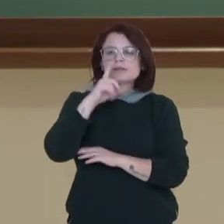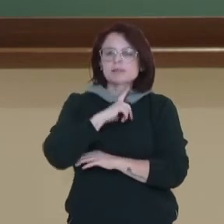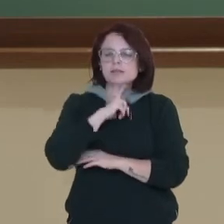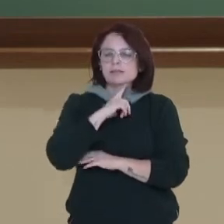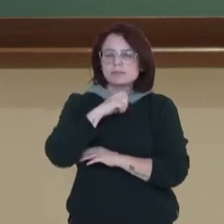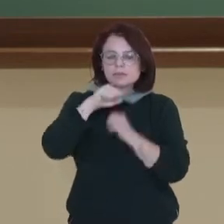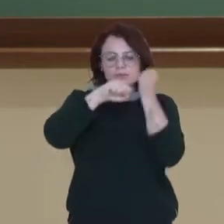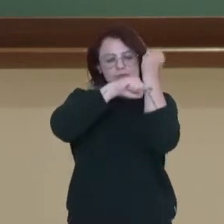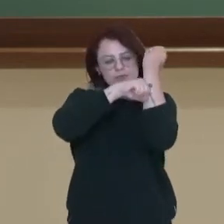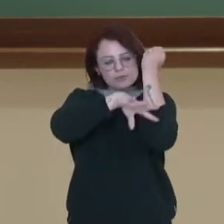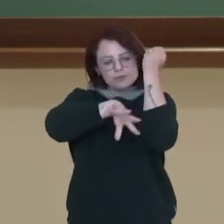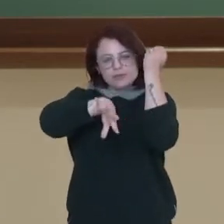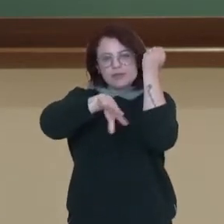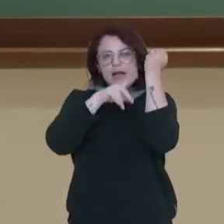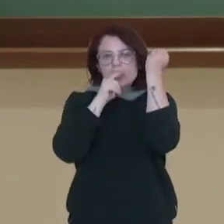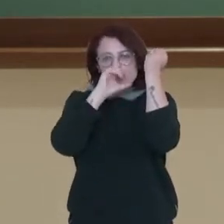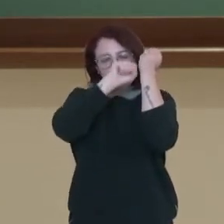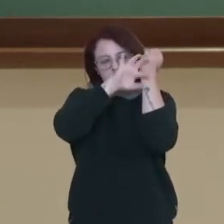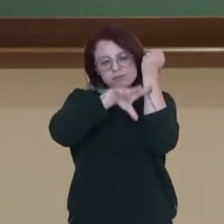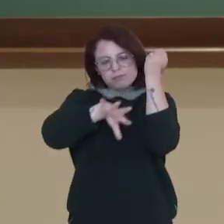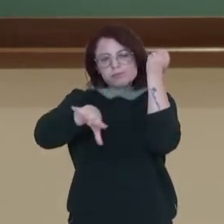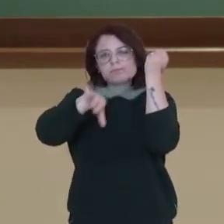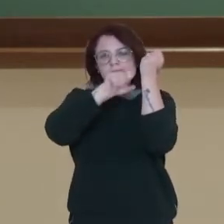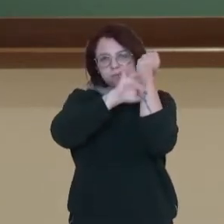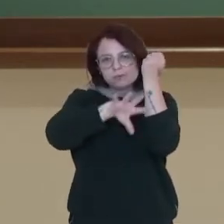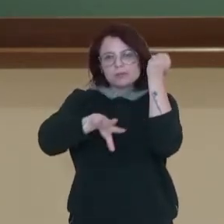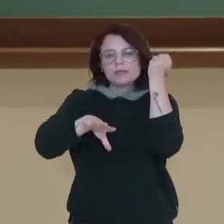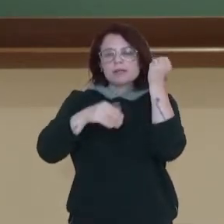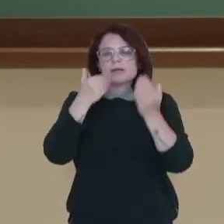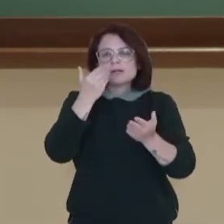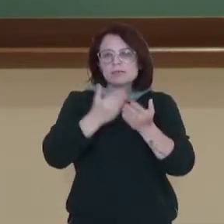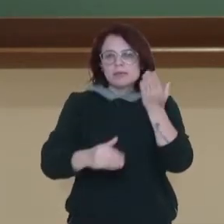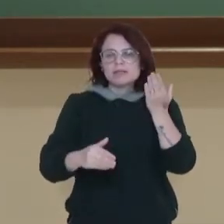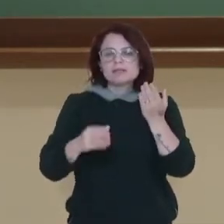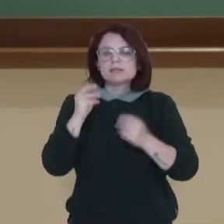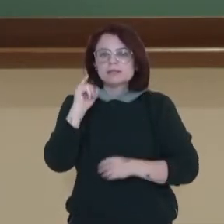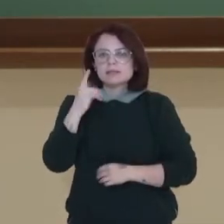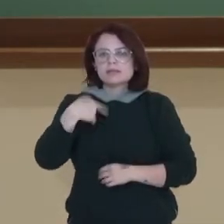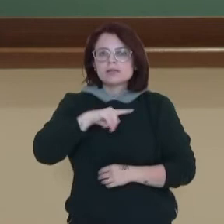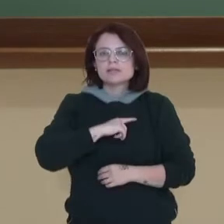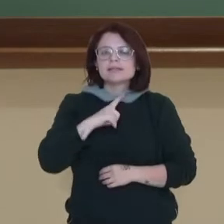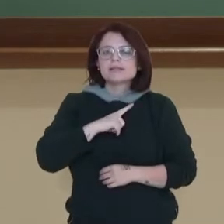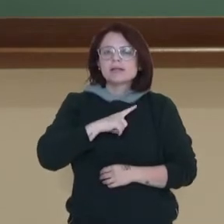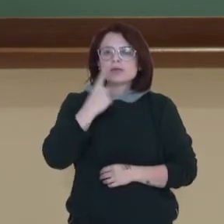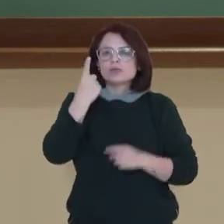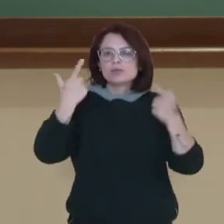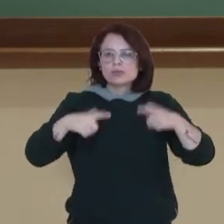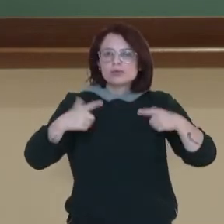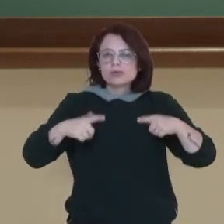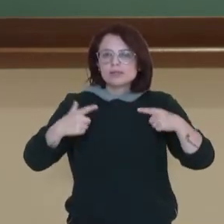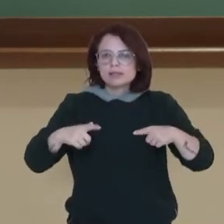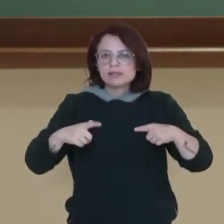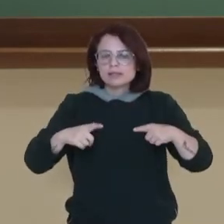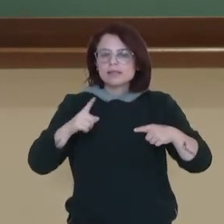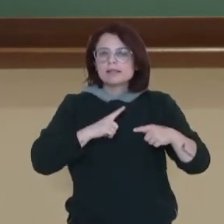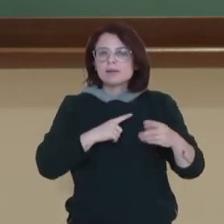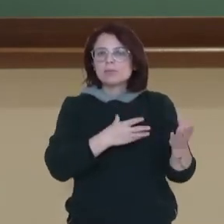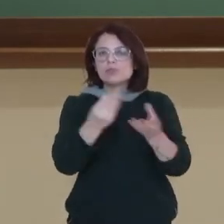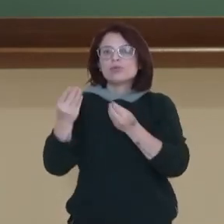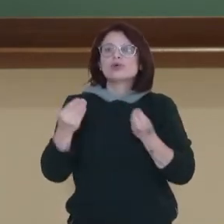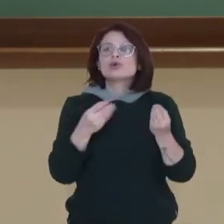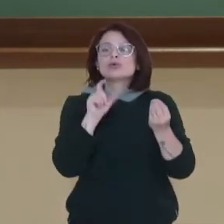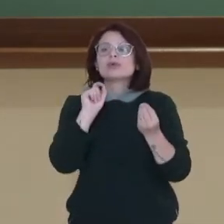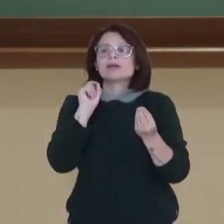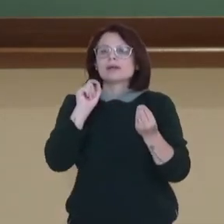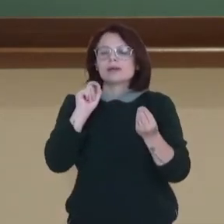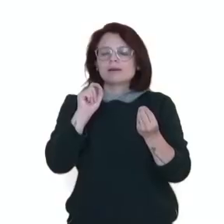vão perder esse excesso de água quando nós temos, por exemplo, uma região que tem bastante umidade,